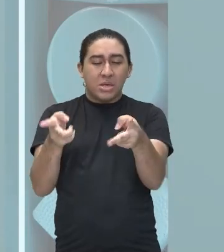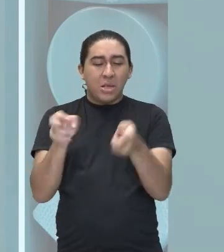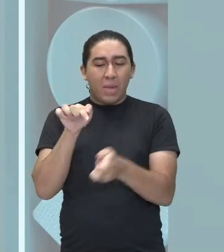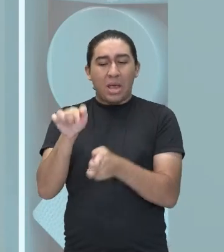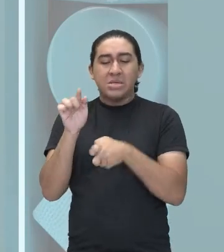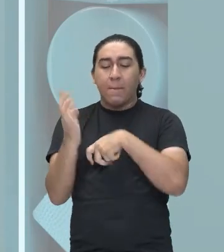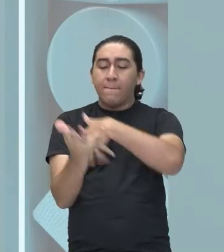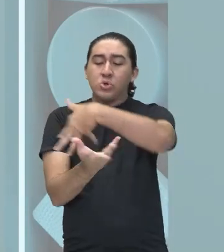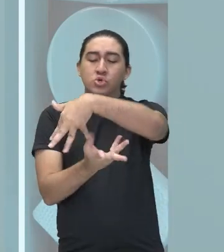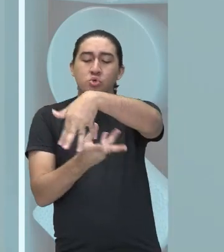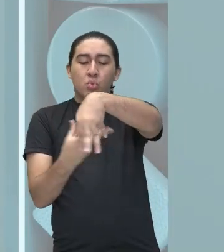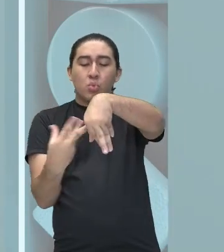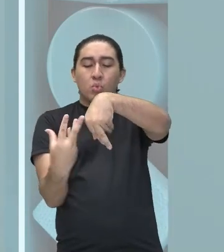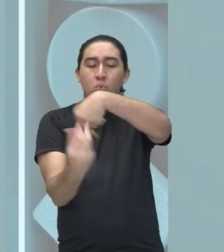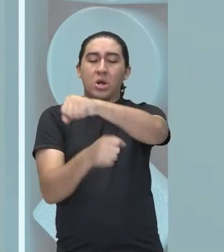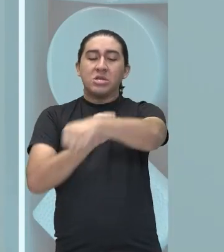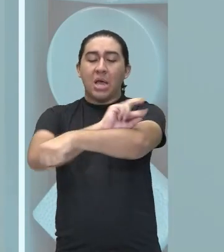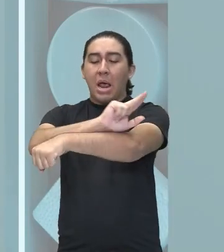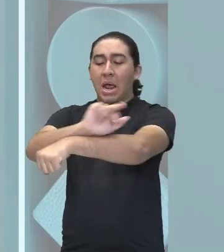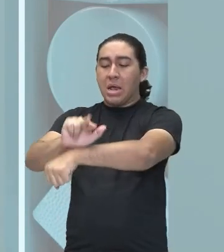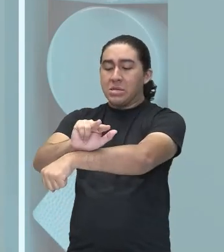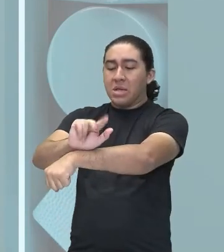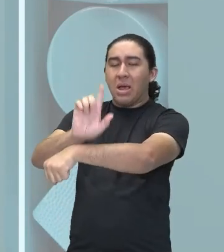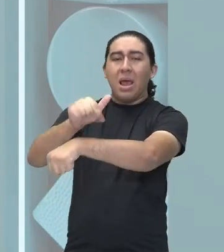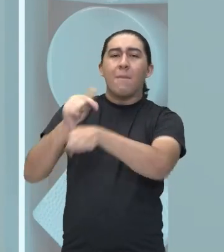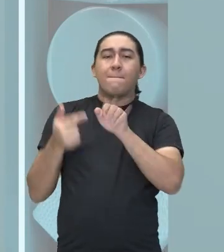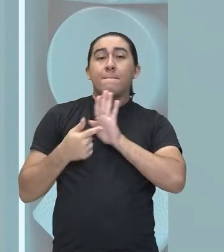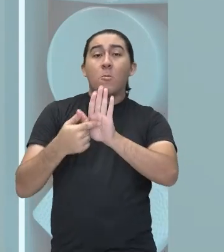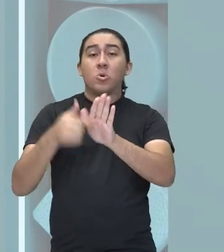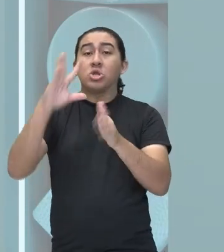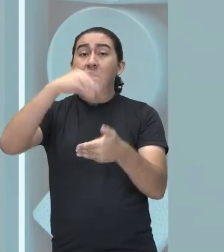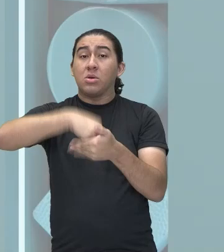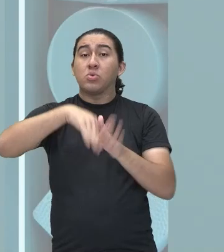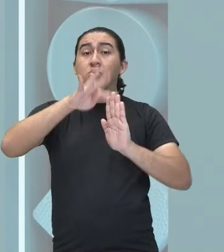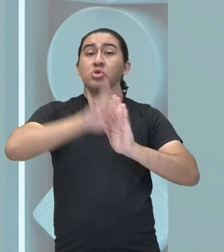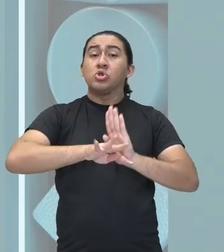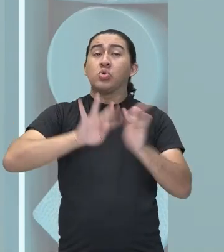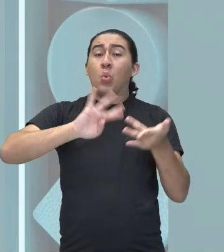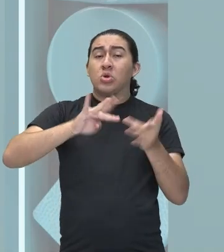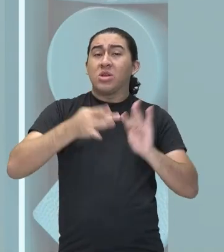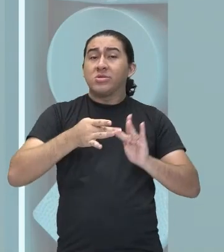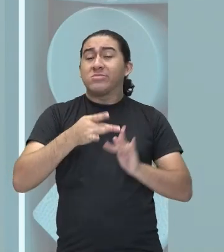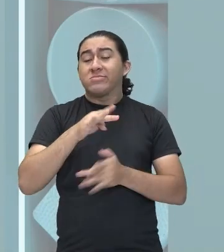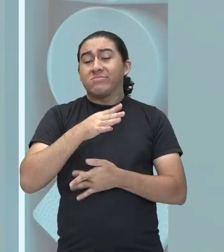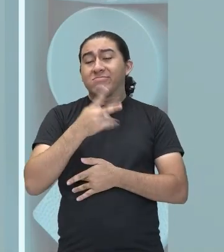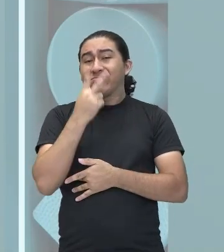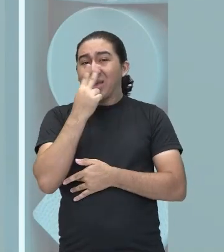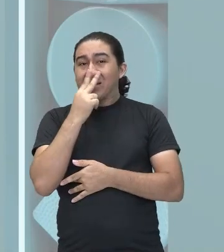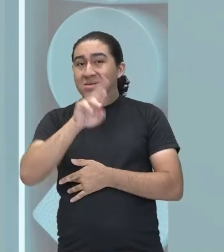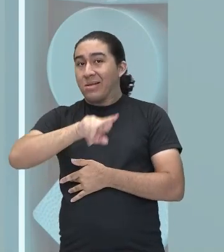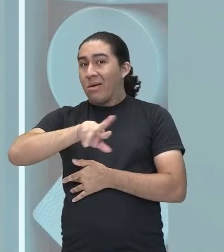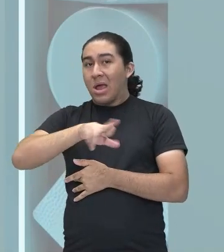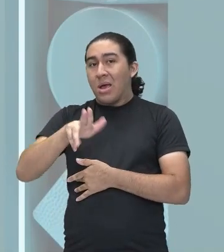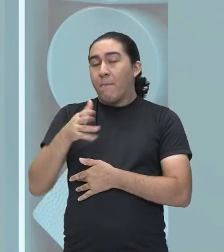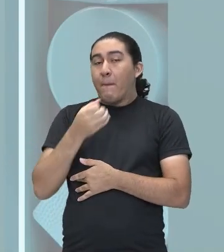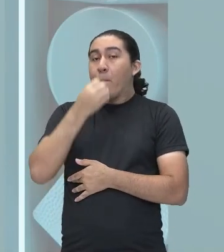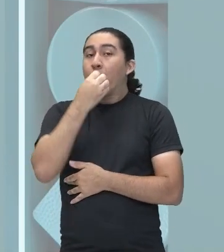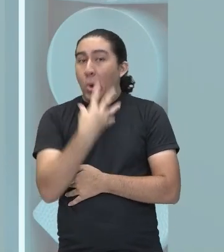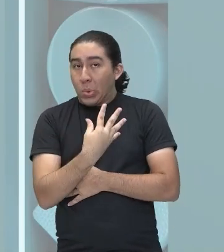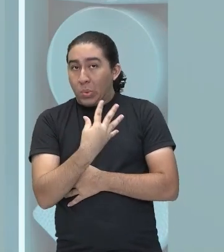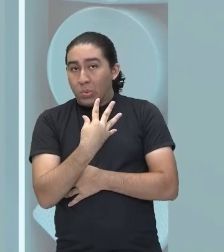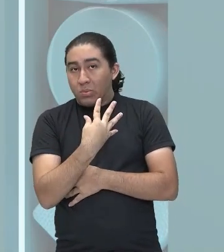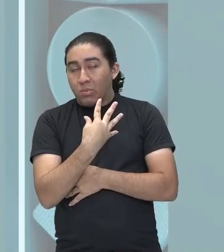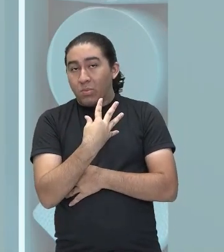essa mistura de raças é colocada como algo que não é tão positivo pela descrição do nosso